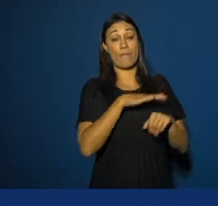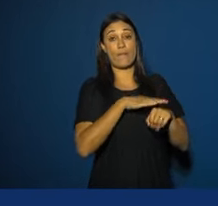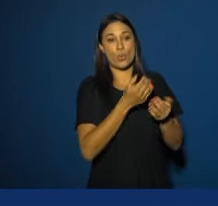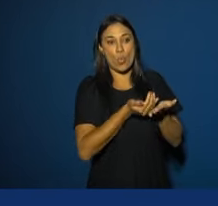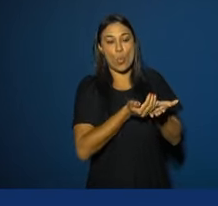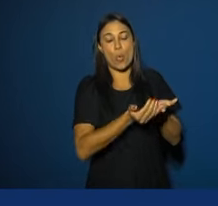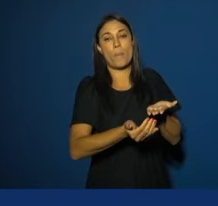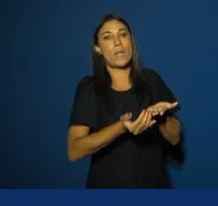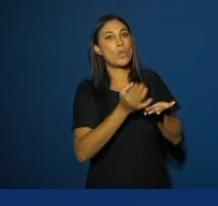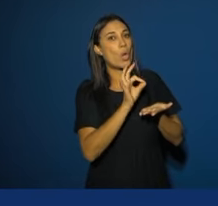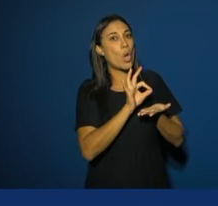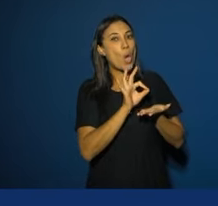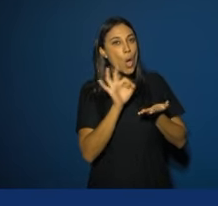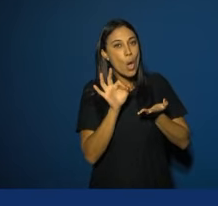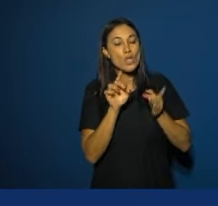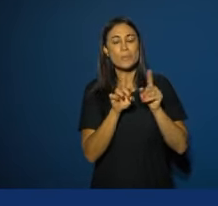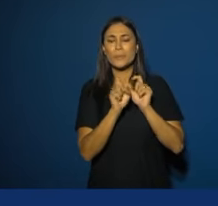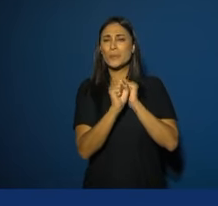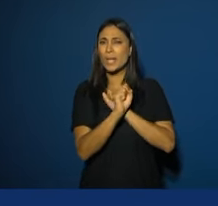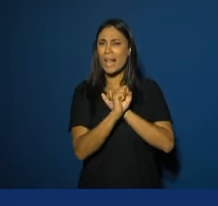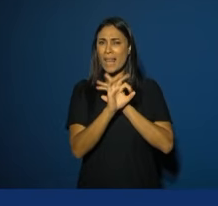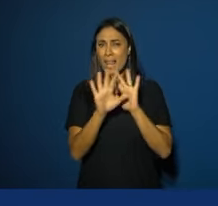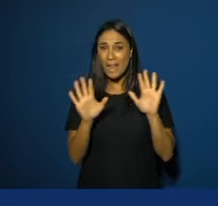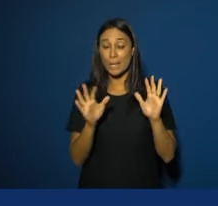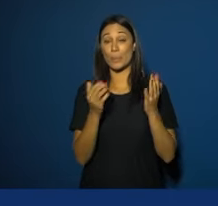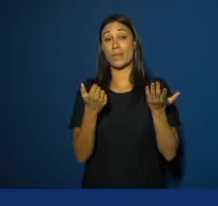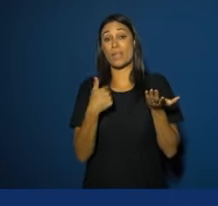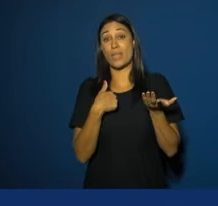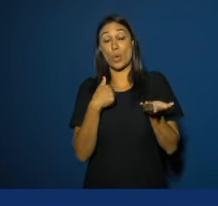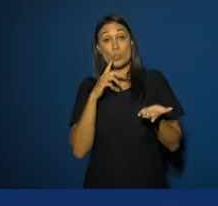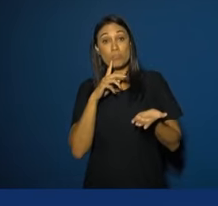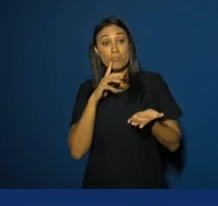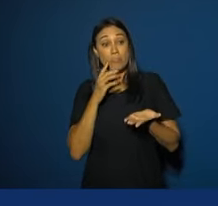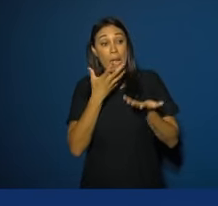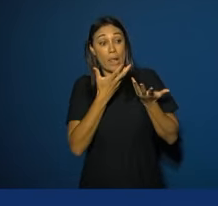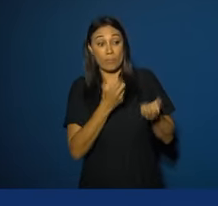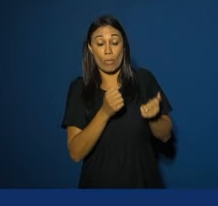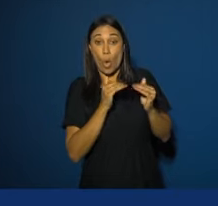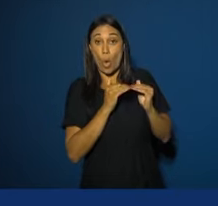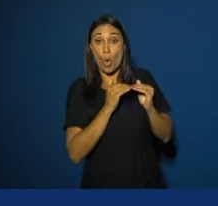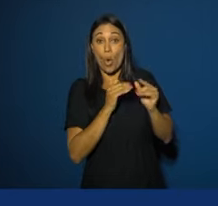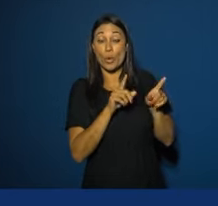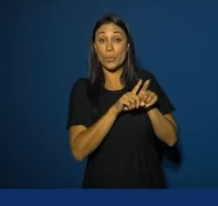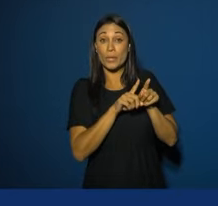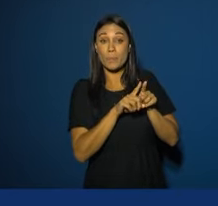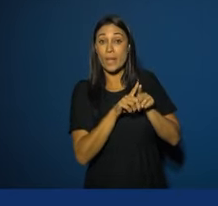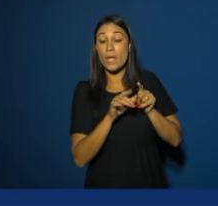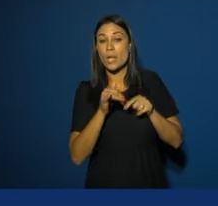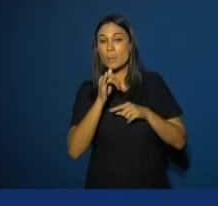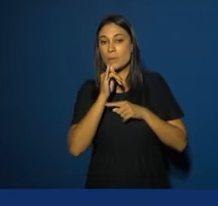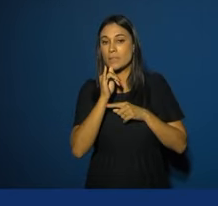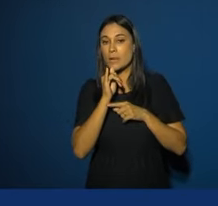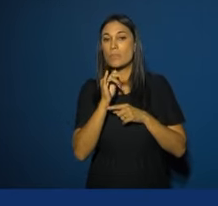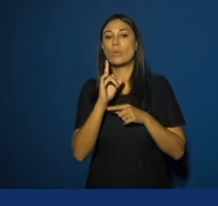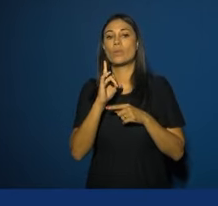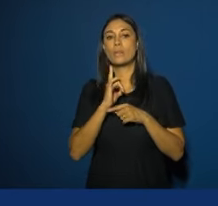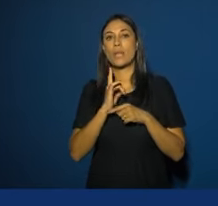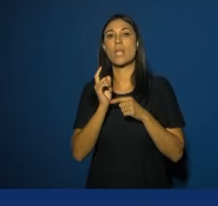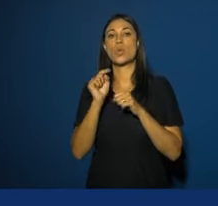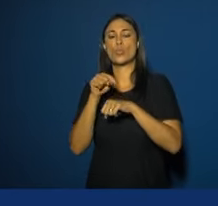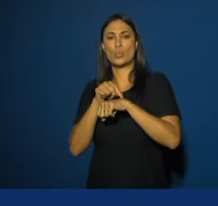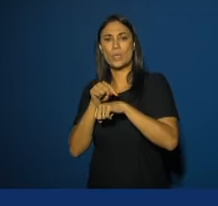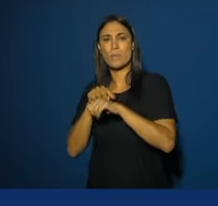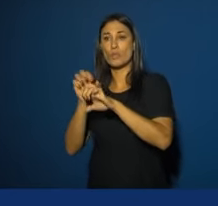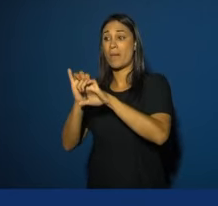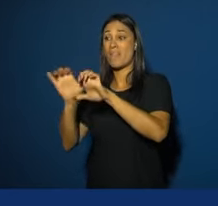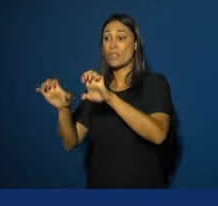muito muito muito clara e eu confirmo acabei Dev voltar um país como a Itália que tem um problema de